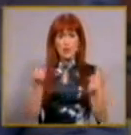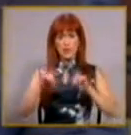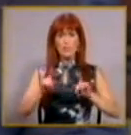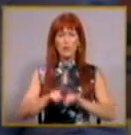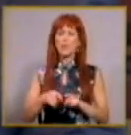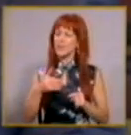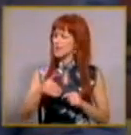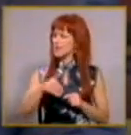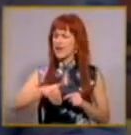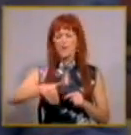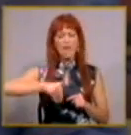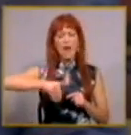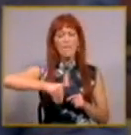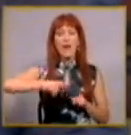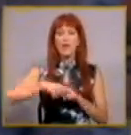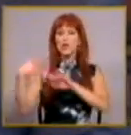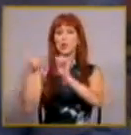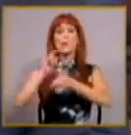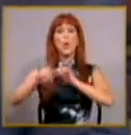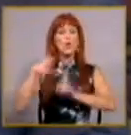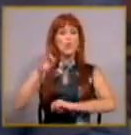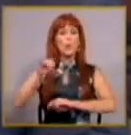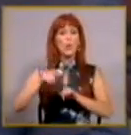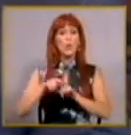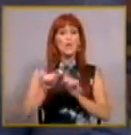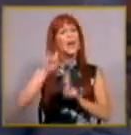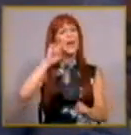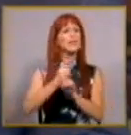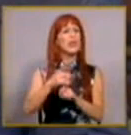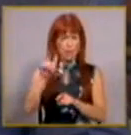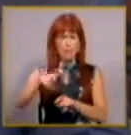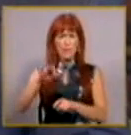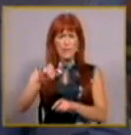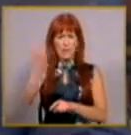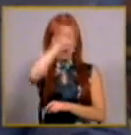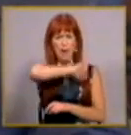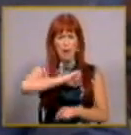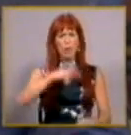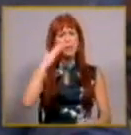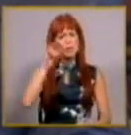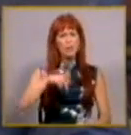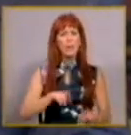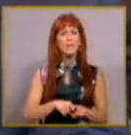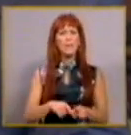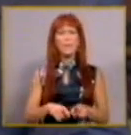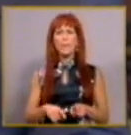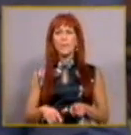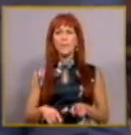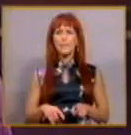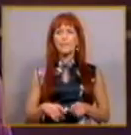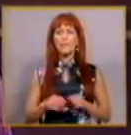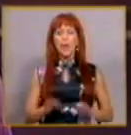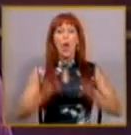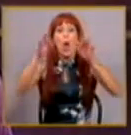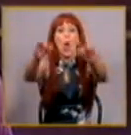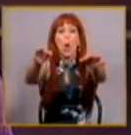inclusivamente, há semanas a discutir aquilo que o Partido Socialista reivindicava. Sim, e até o Partido Comunista. Tentar uma dilação